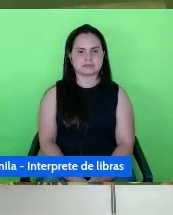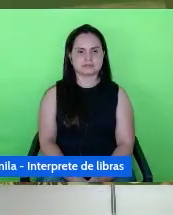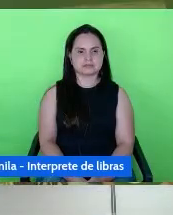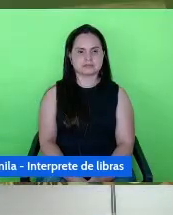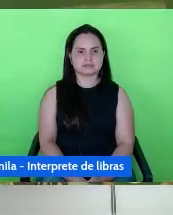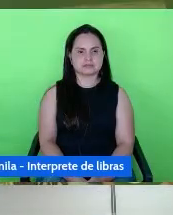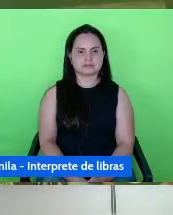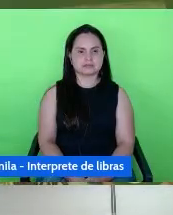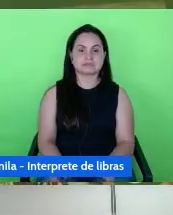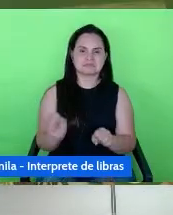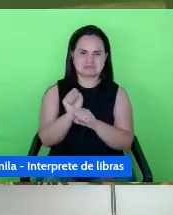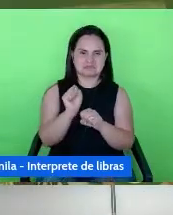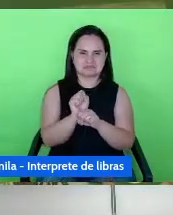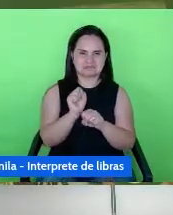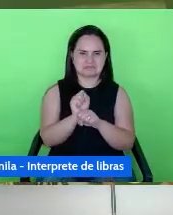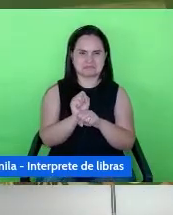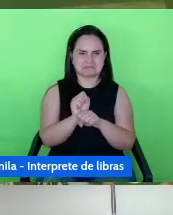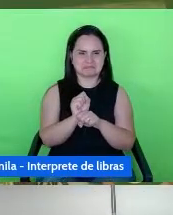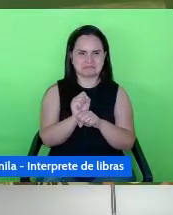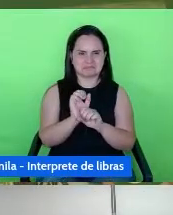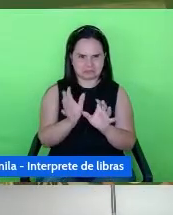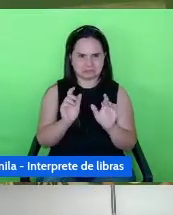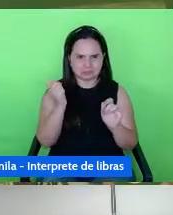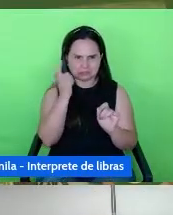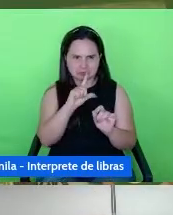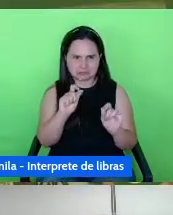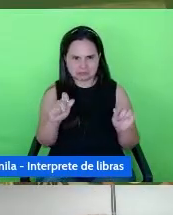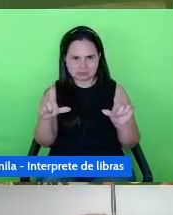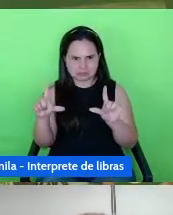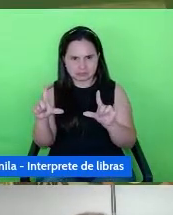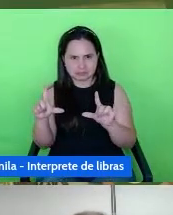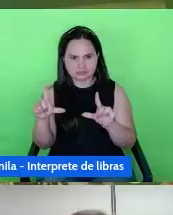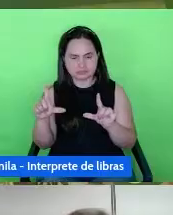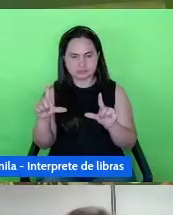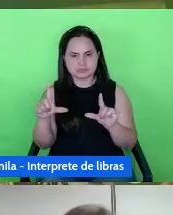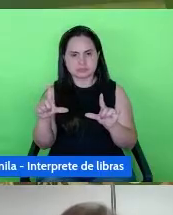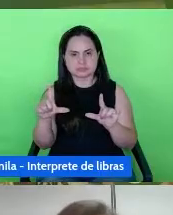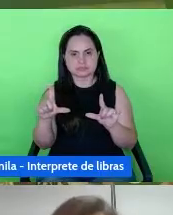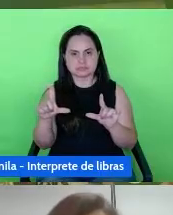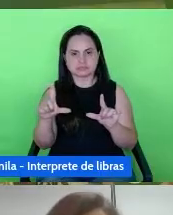Peraí, está compartilhando aí, Janusa, por gentileza.